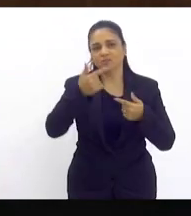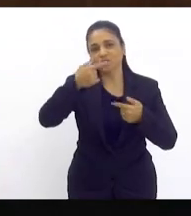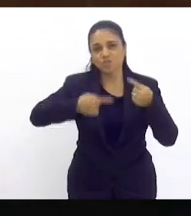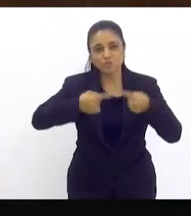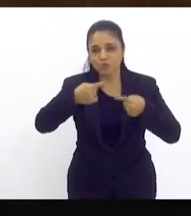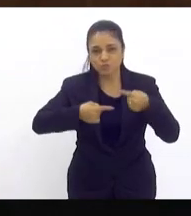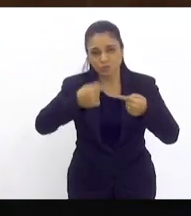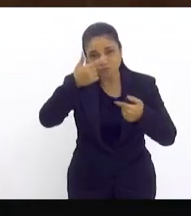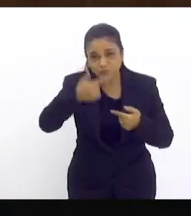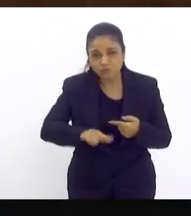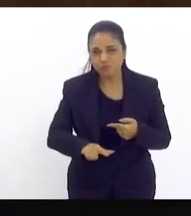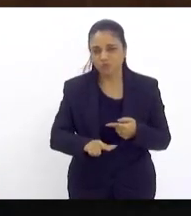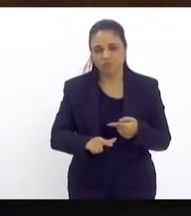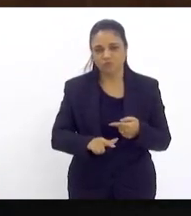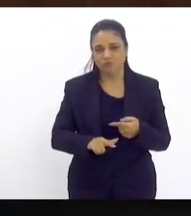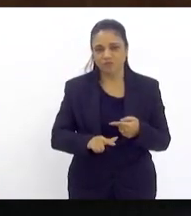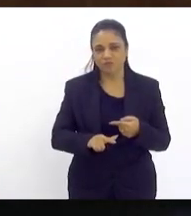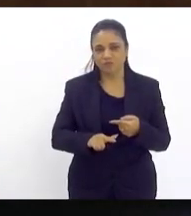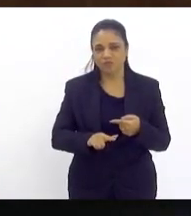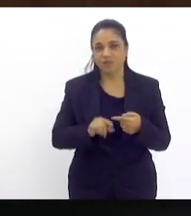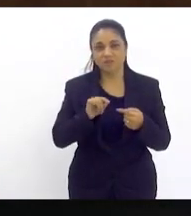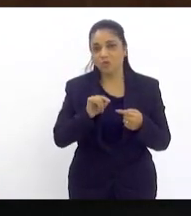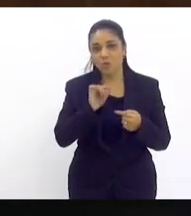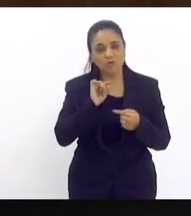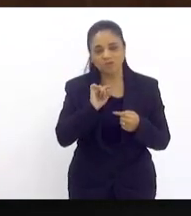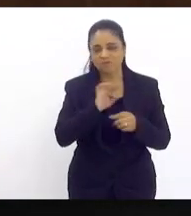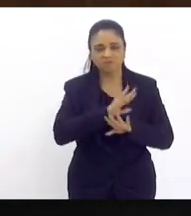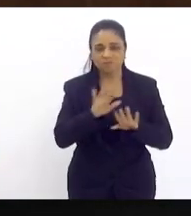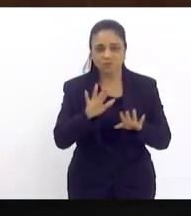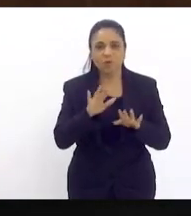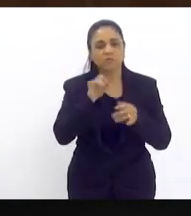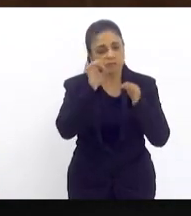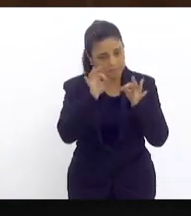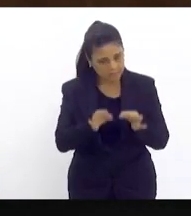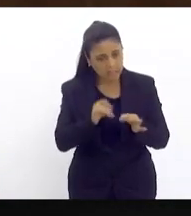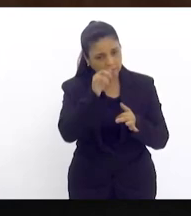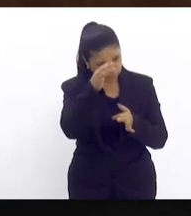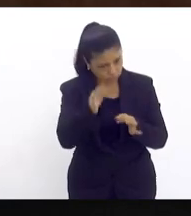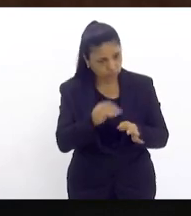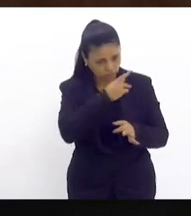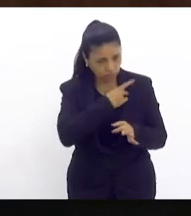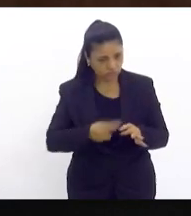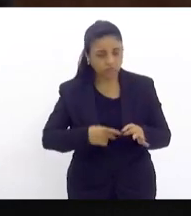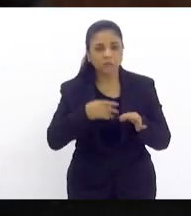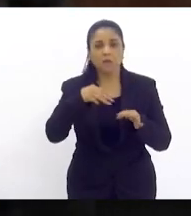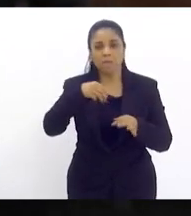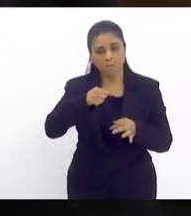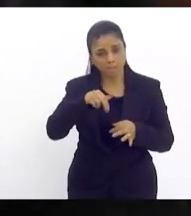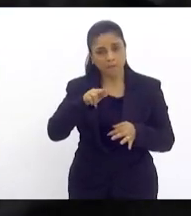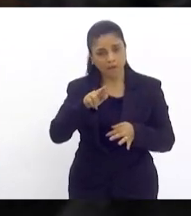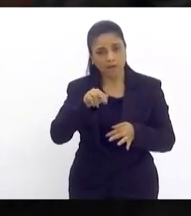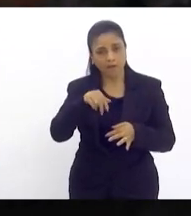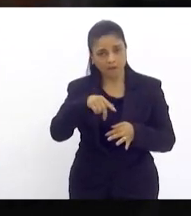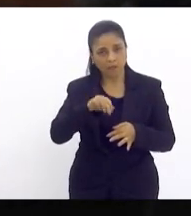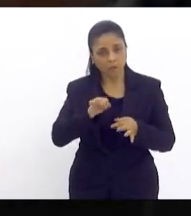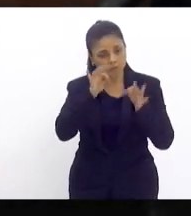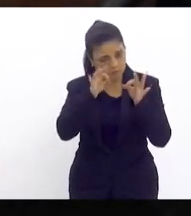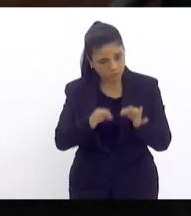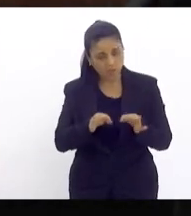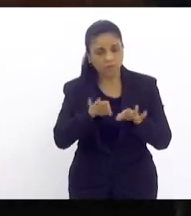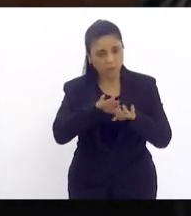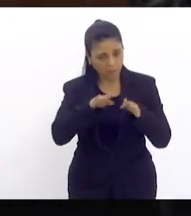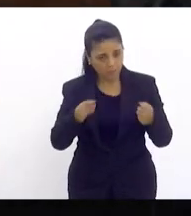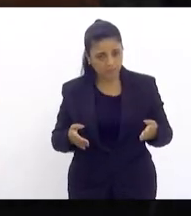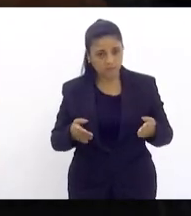novamente entende é só essa ponderação tá correta a mesa tá correta quando há mudança